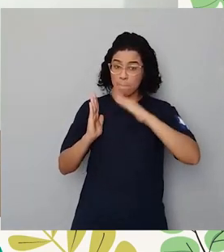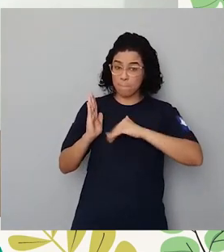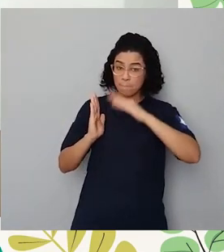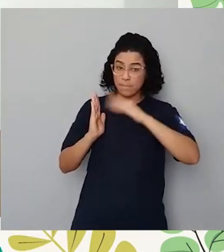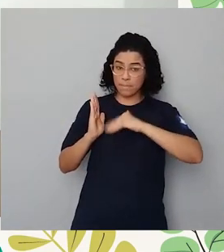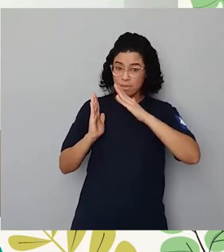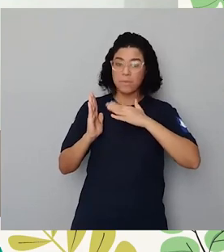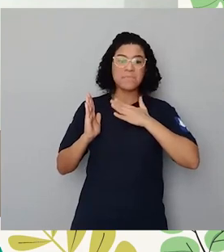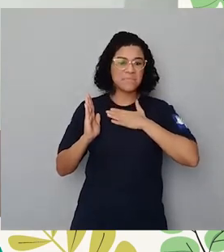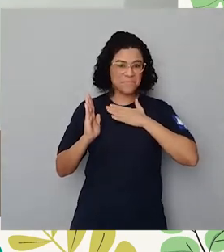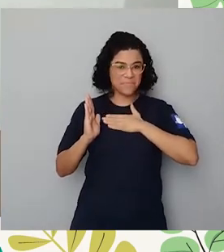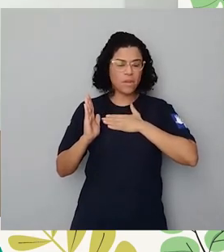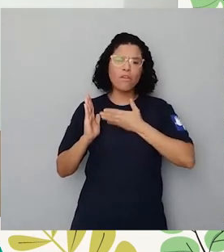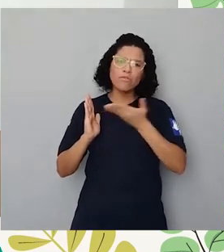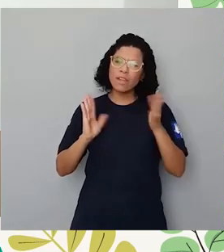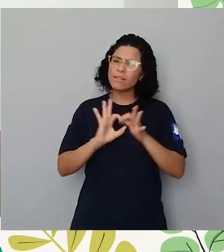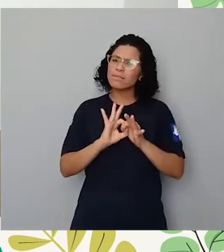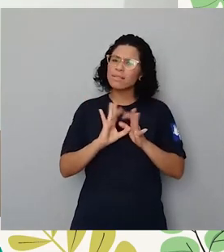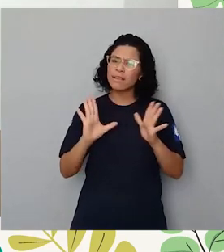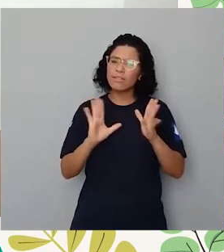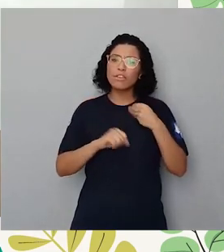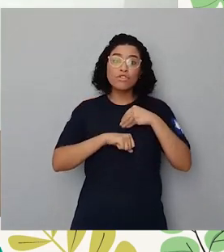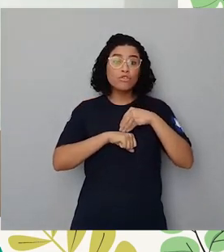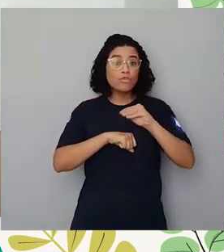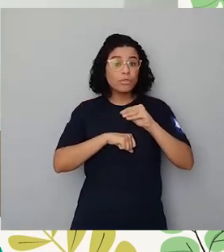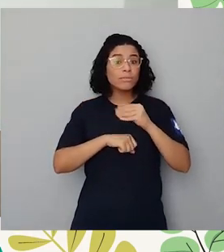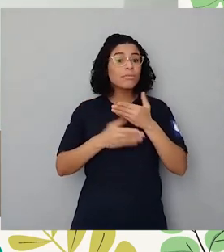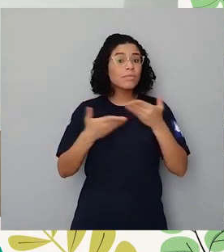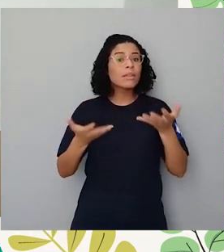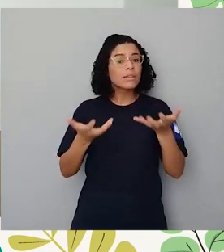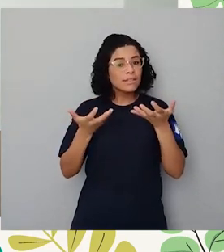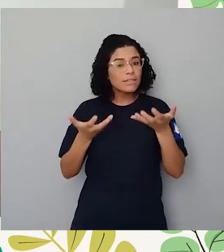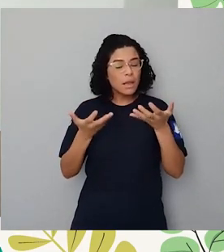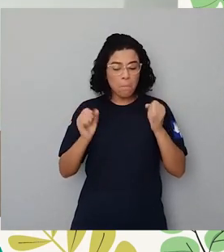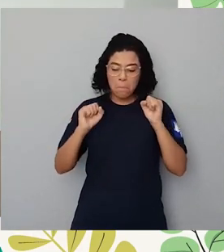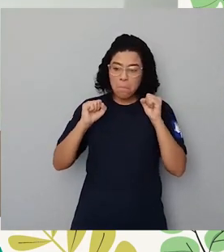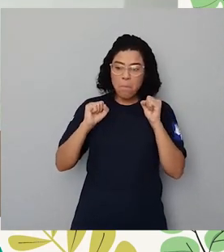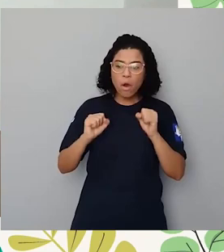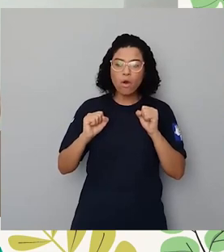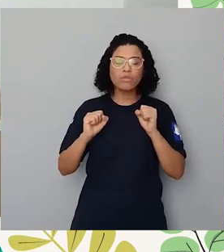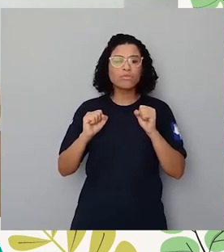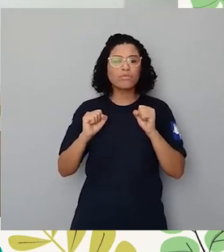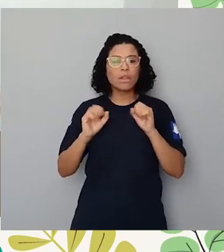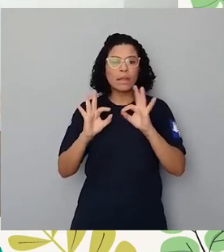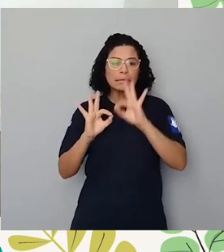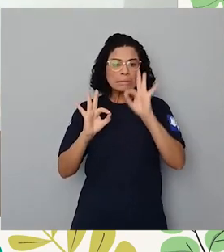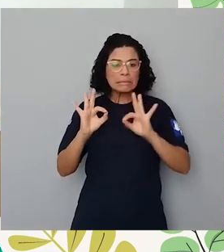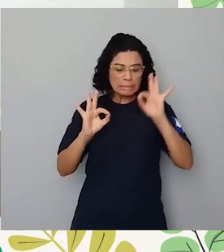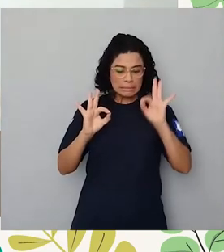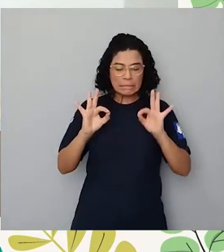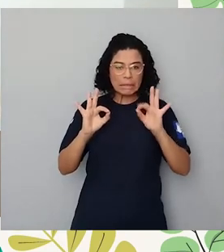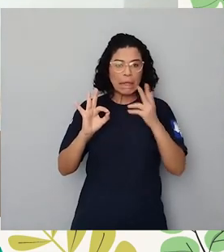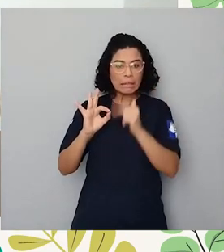eu pintei os meus, tá? Vocês podem fazer a mesma coisa. A minha dica é que vocês, se vocês quiserem, vocês podem riscar o tangrã